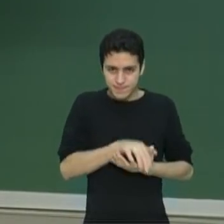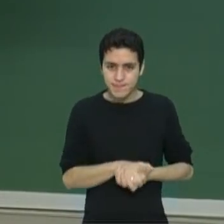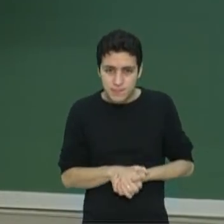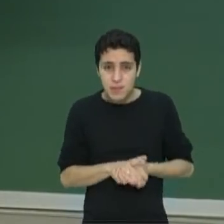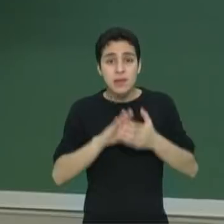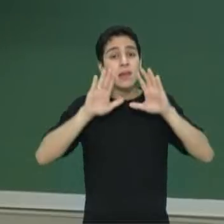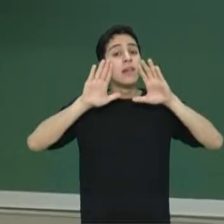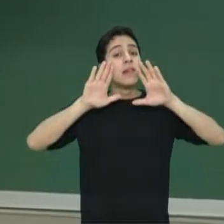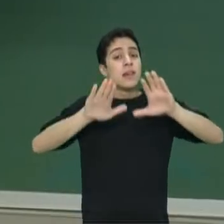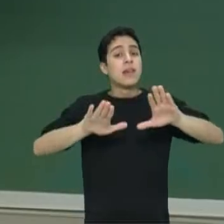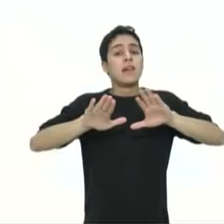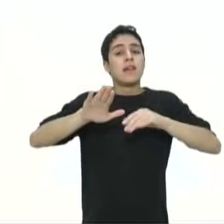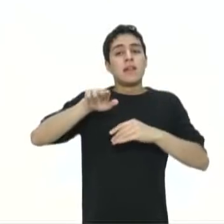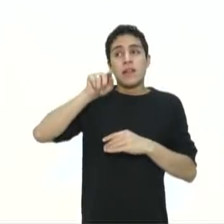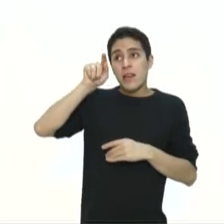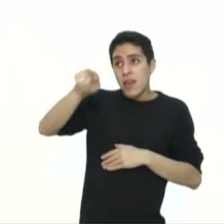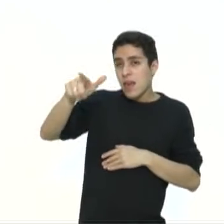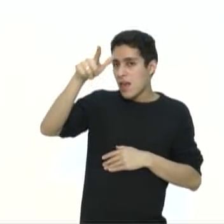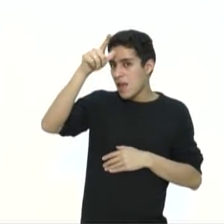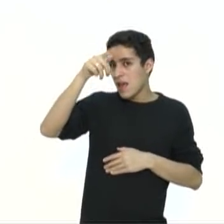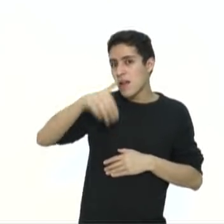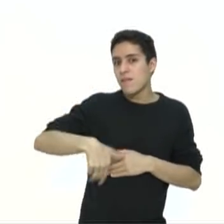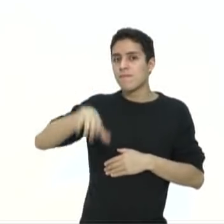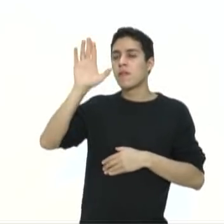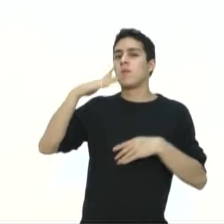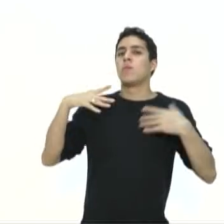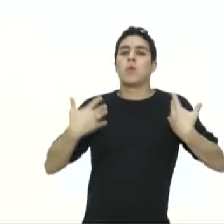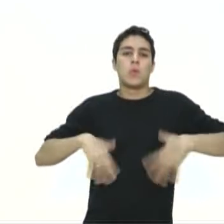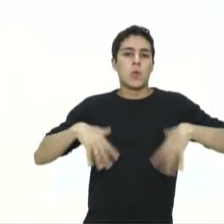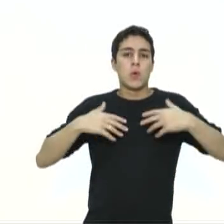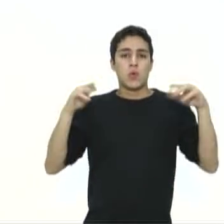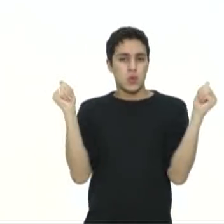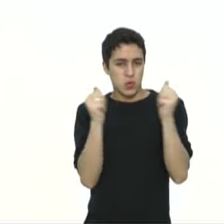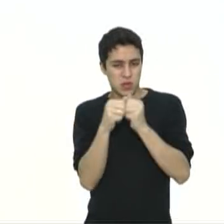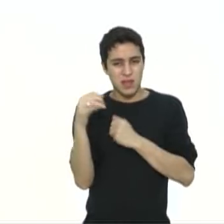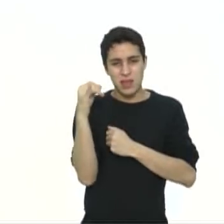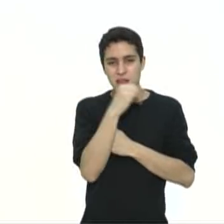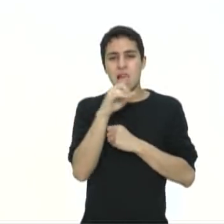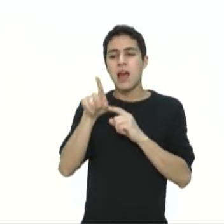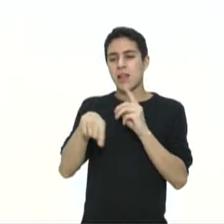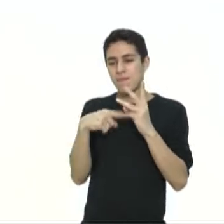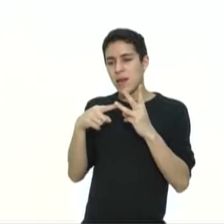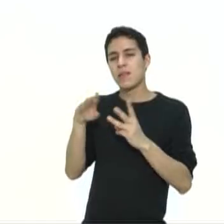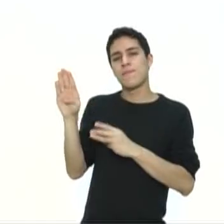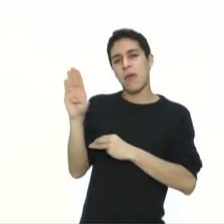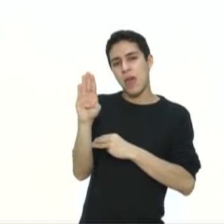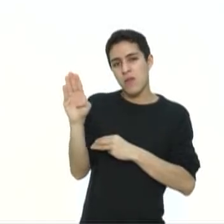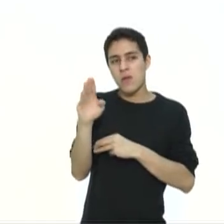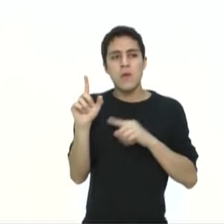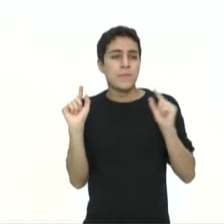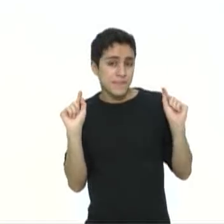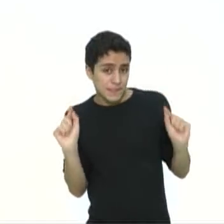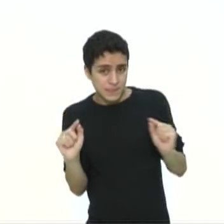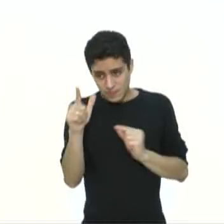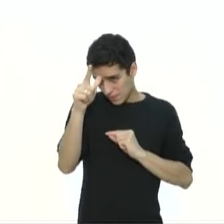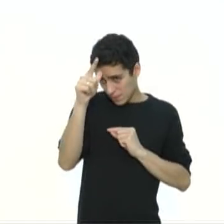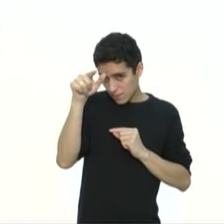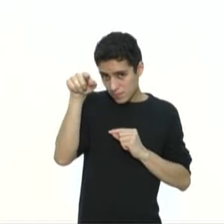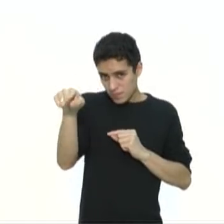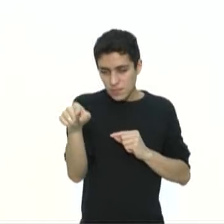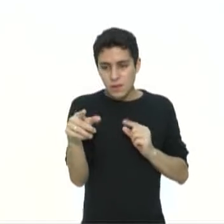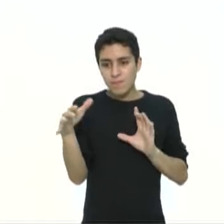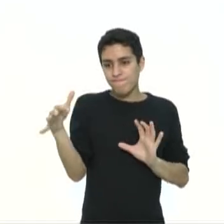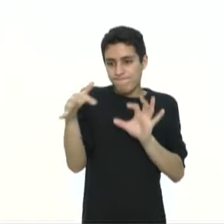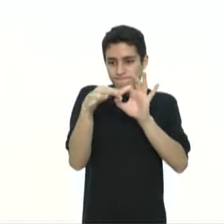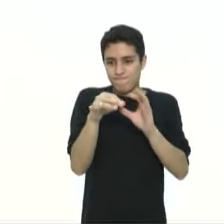foi a Alemanha, né, que teve maior destaque, junto com a Itália e a Bélgica. A Alemanha ocorreu após a unificação do Império